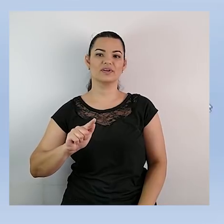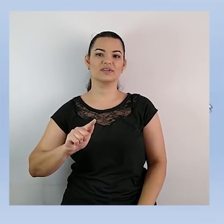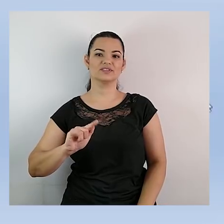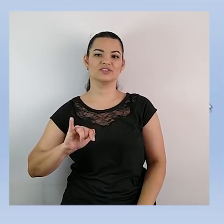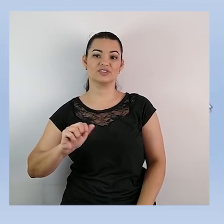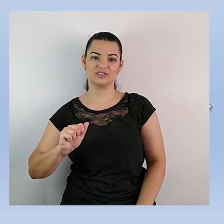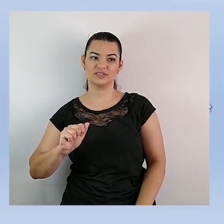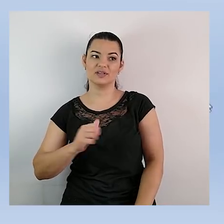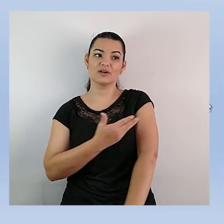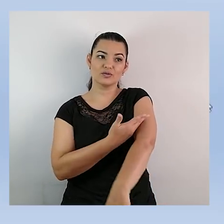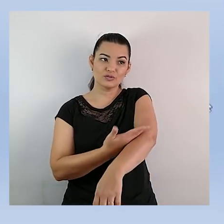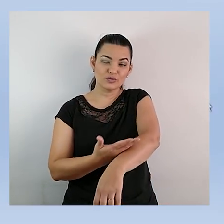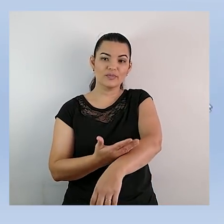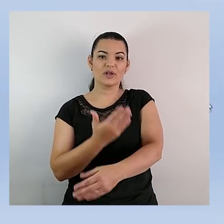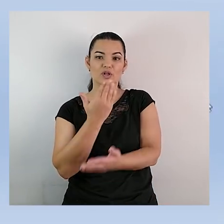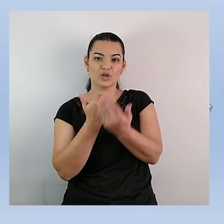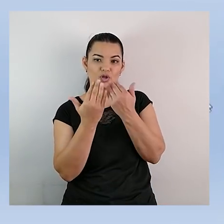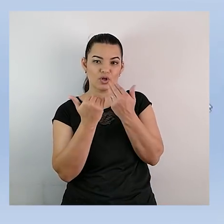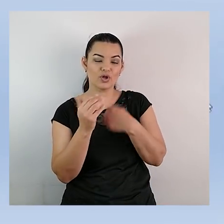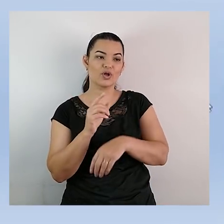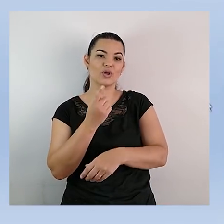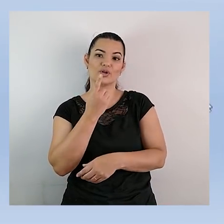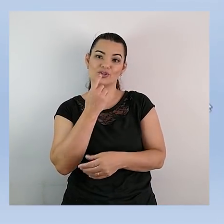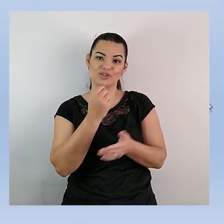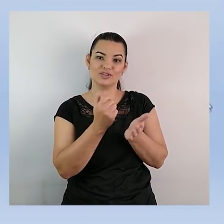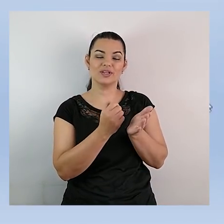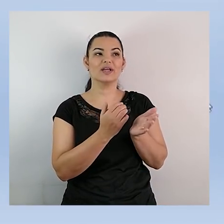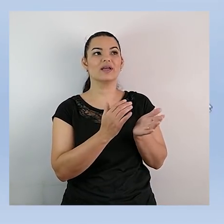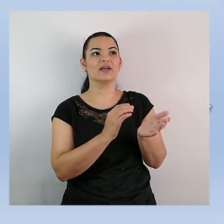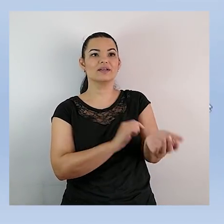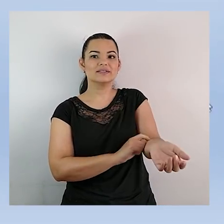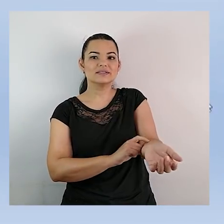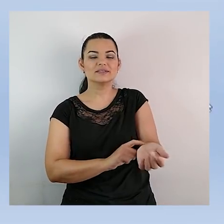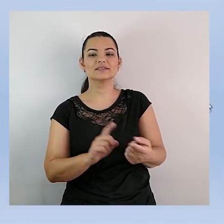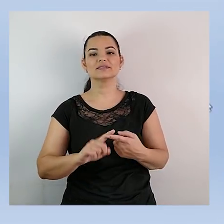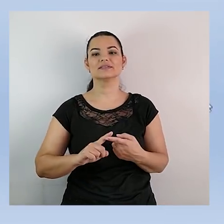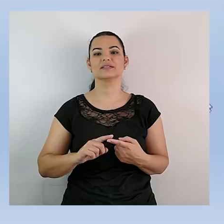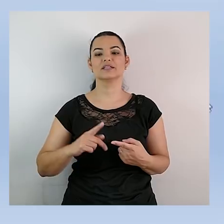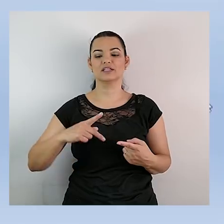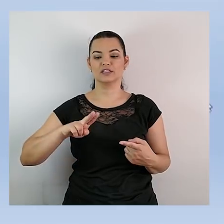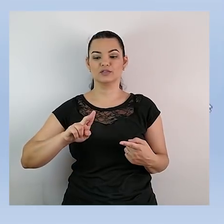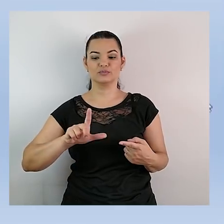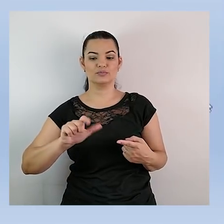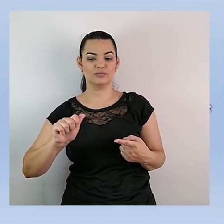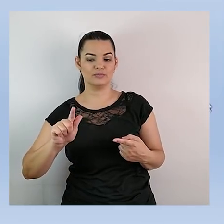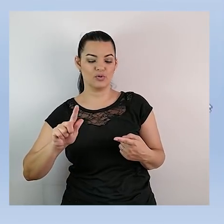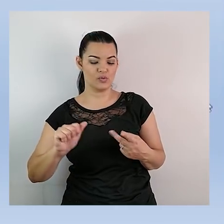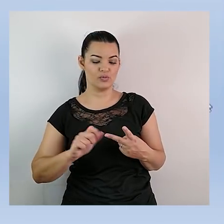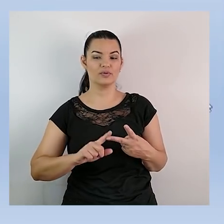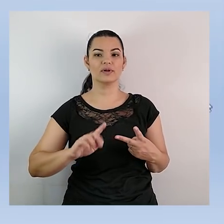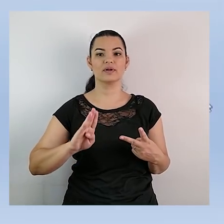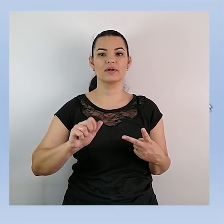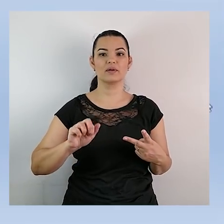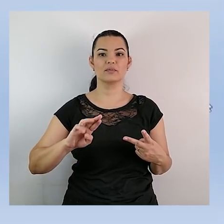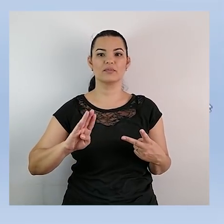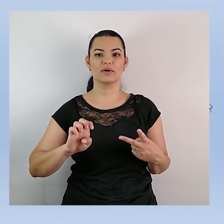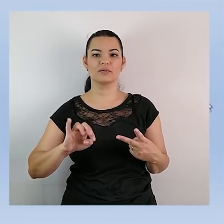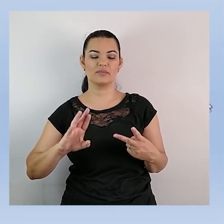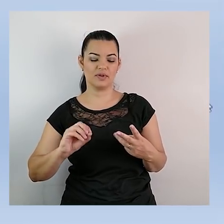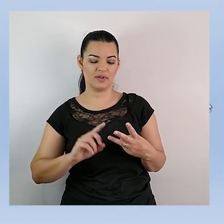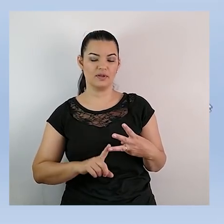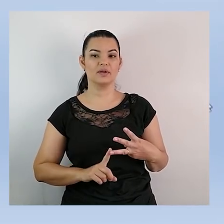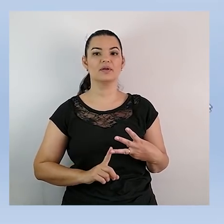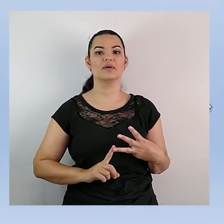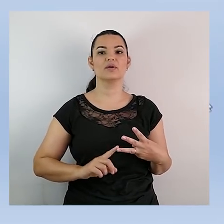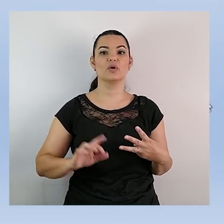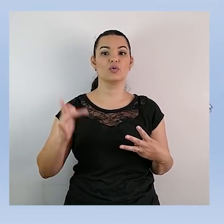o hábito de se alimentar de sangue. Isso acontece com a pulga, acontece com o barbeiro, acontece com os mosquitos e acontece com